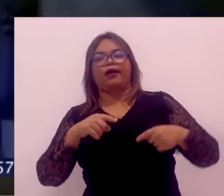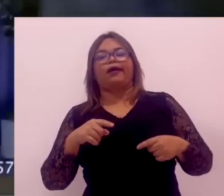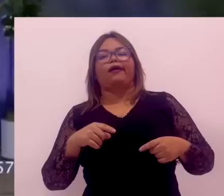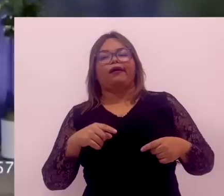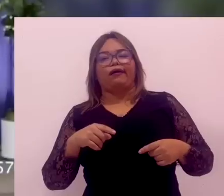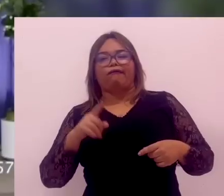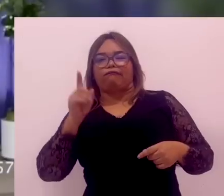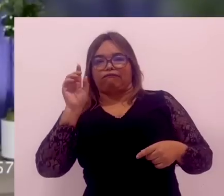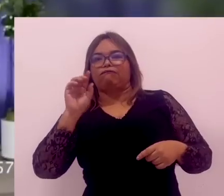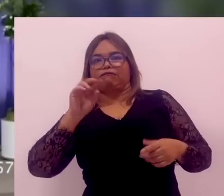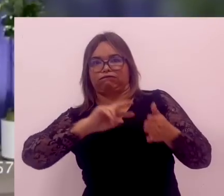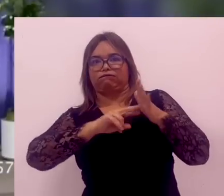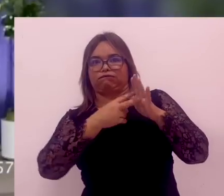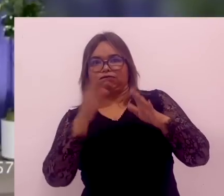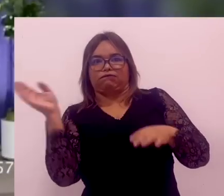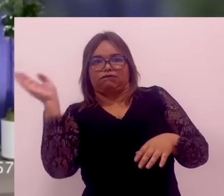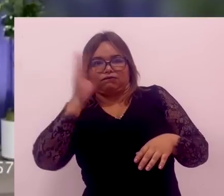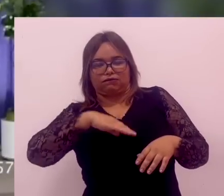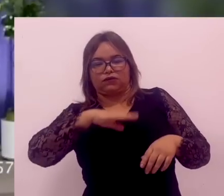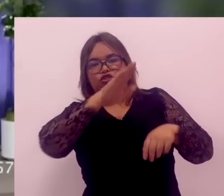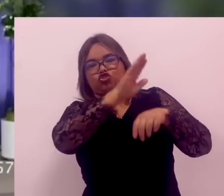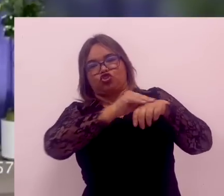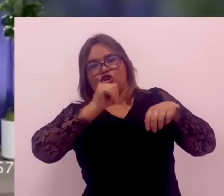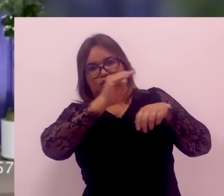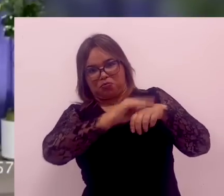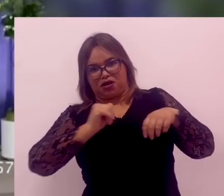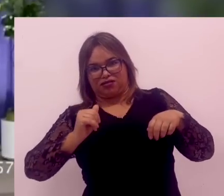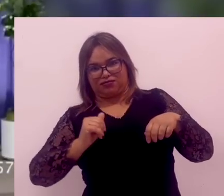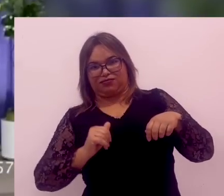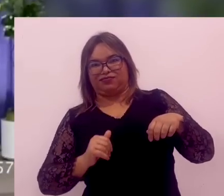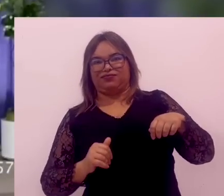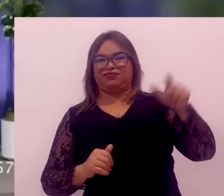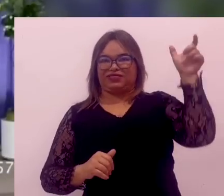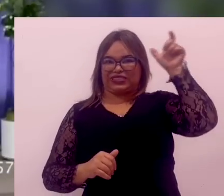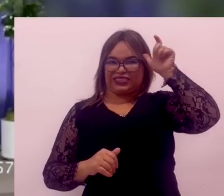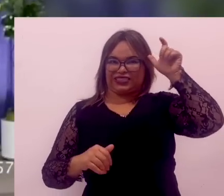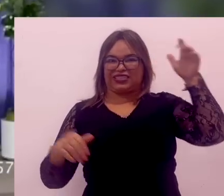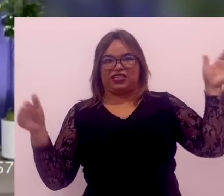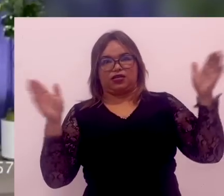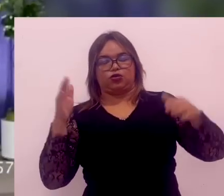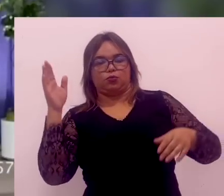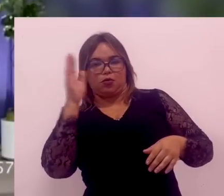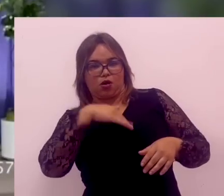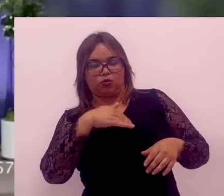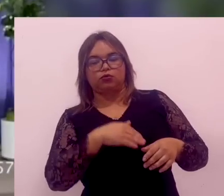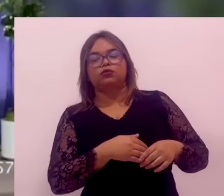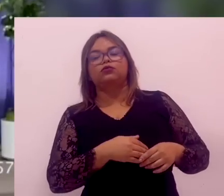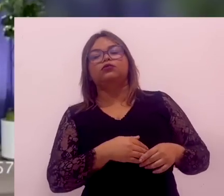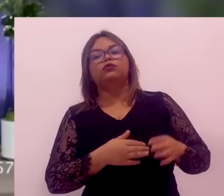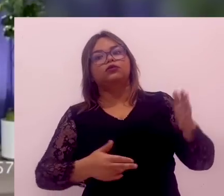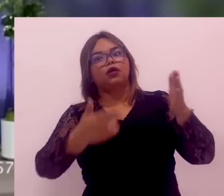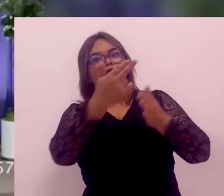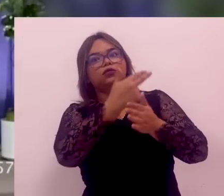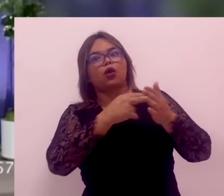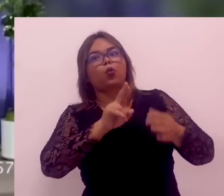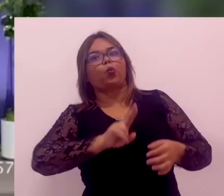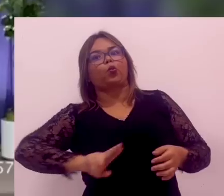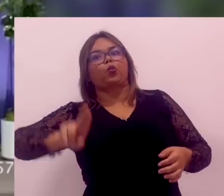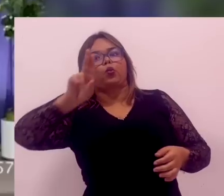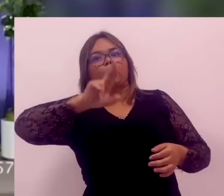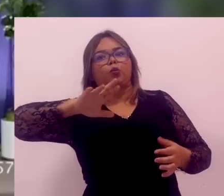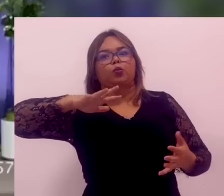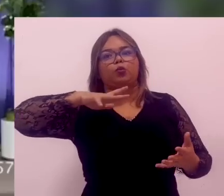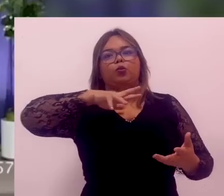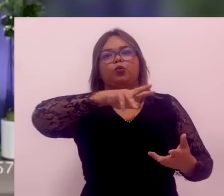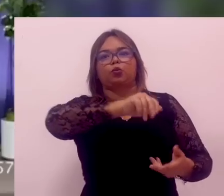das trevas. É interessante que este símbolo é, claro, usado em toda parte do mundo, inclusive na maioria das bandeiras. Vamos perguntar a